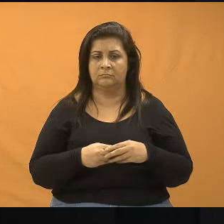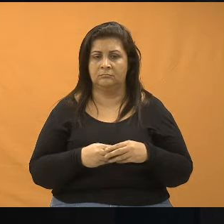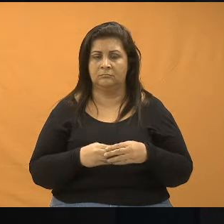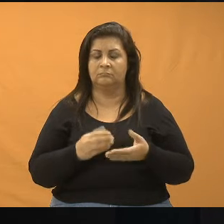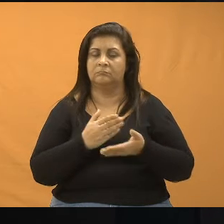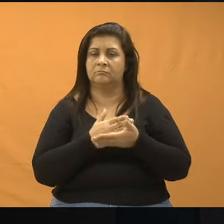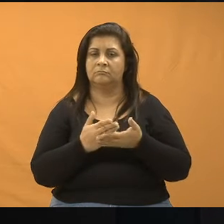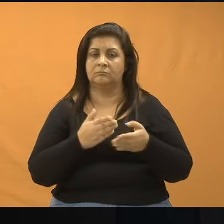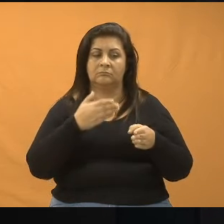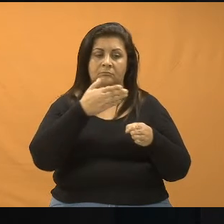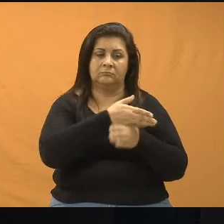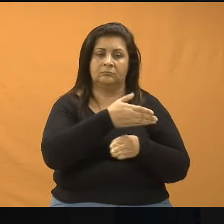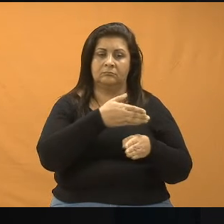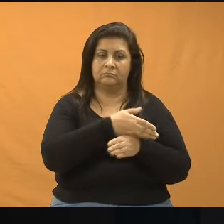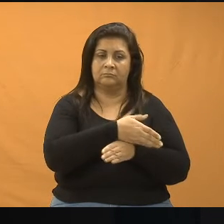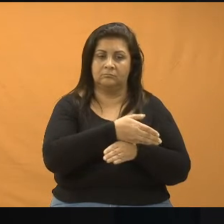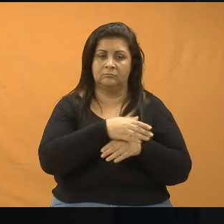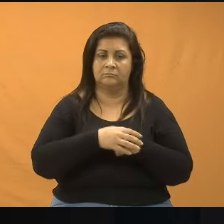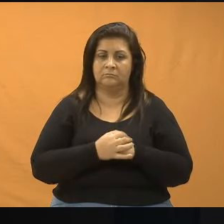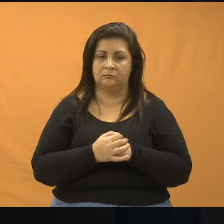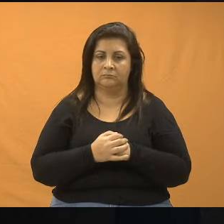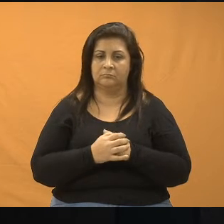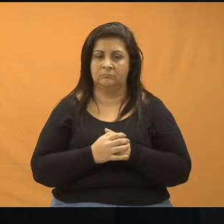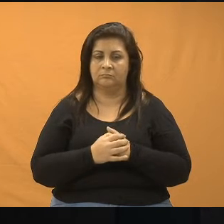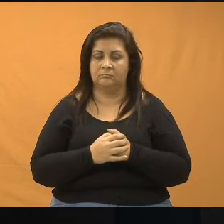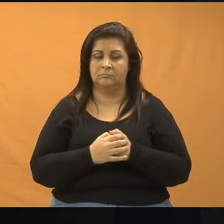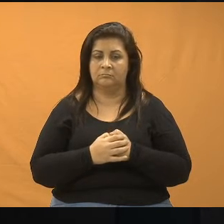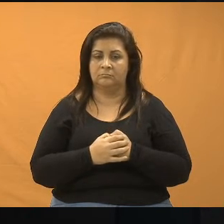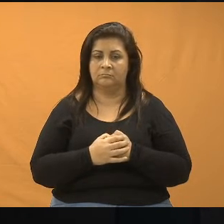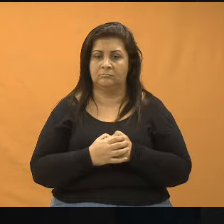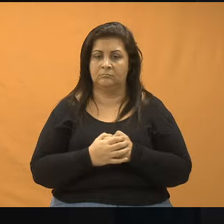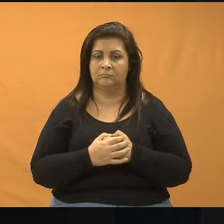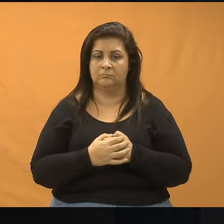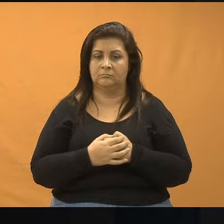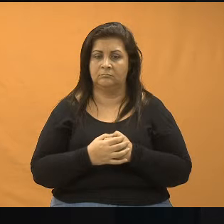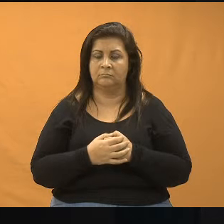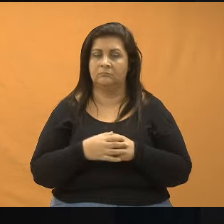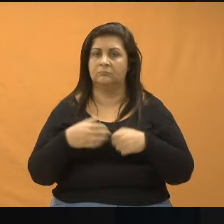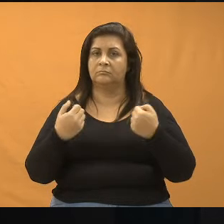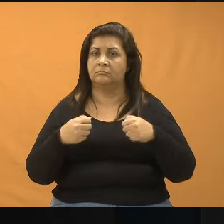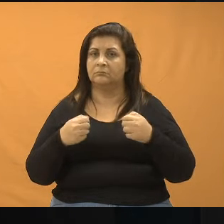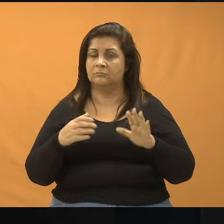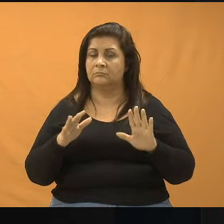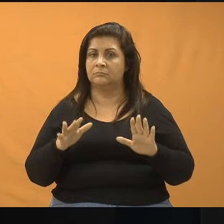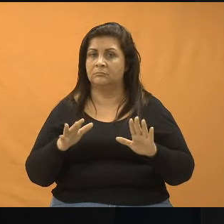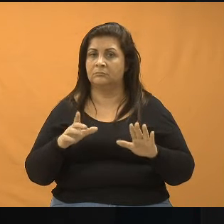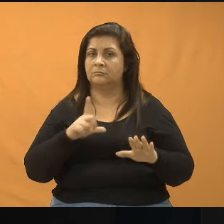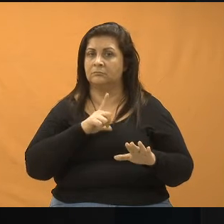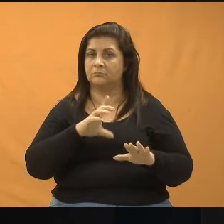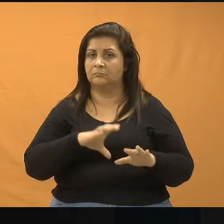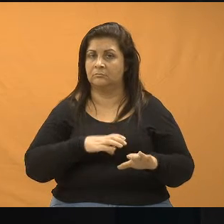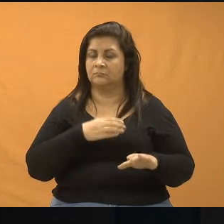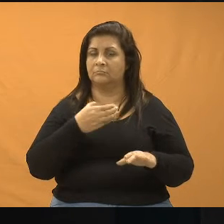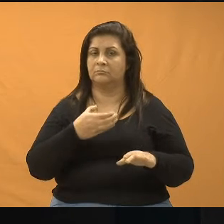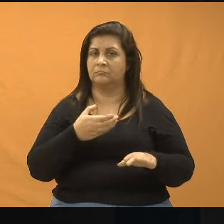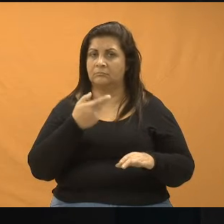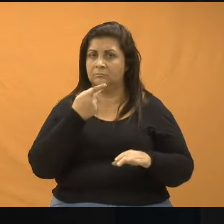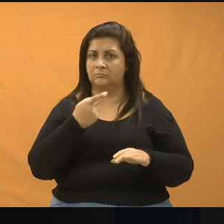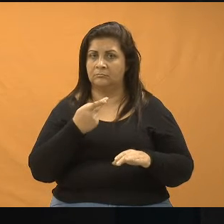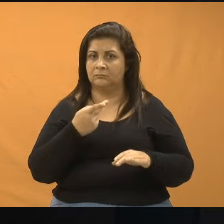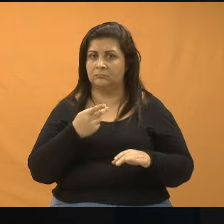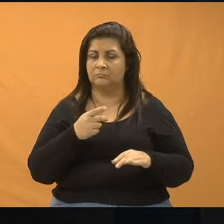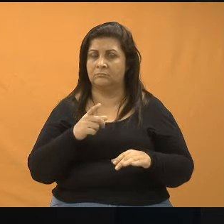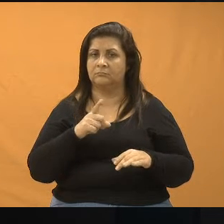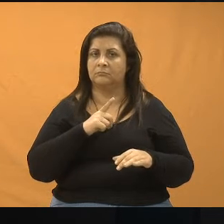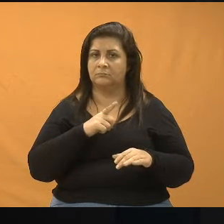da intervenção. Não, eu acho que isso daí a gente tem que ter a gente tem que ser correto e ter muita coragem para falar. Tem aumento da